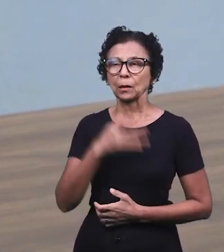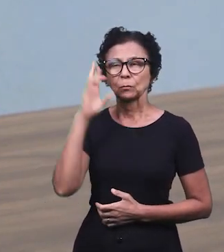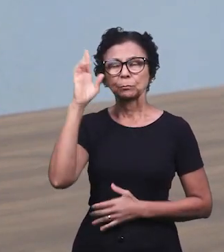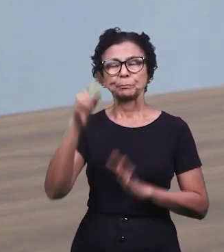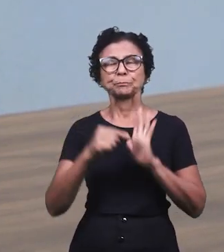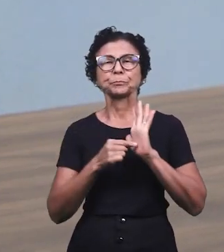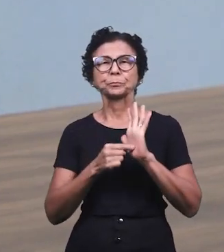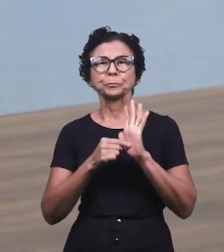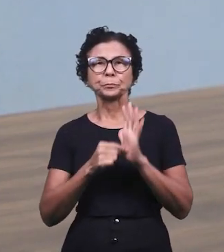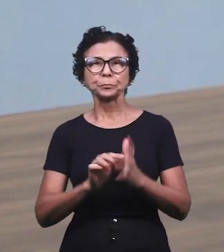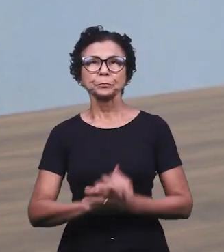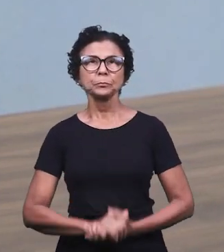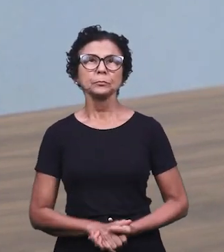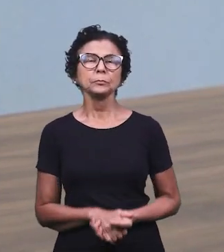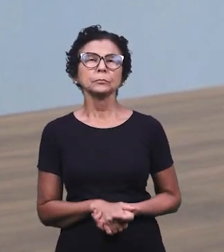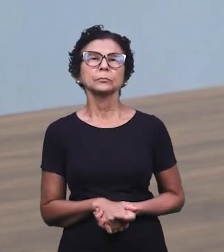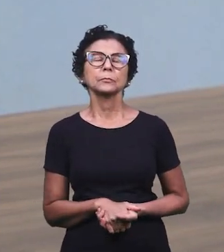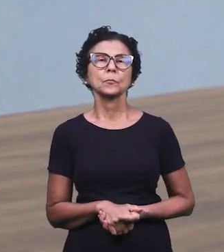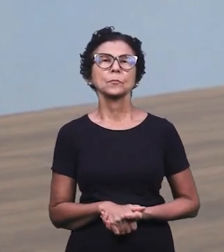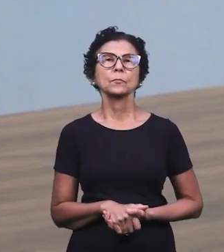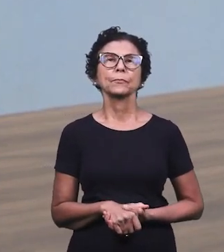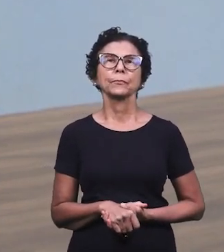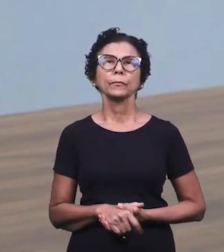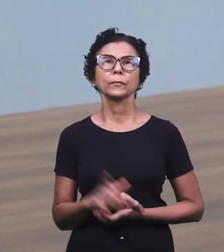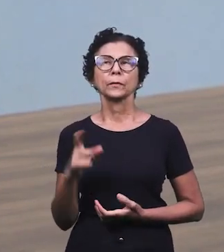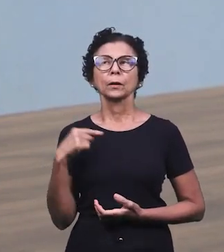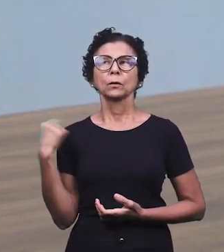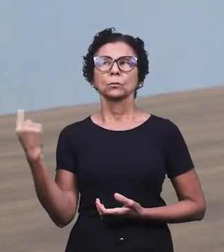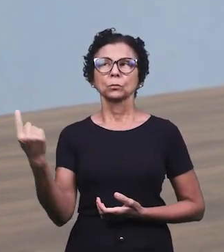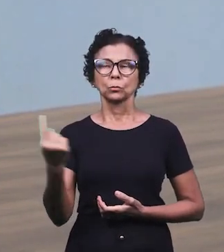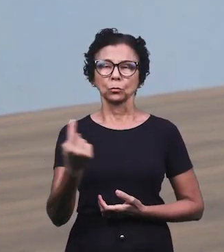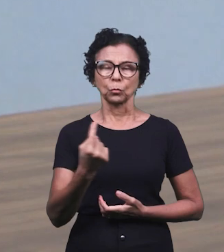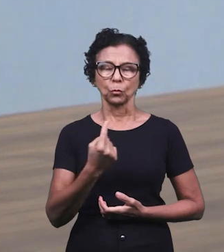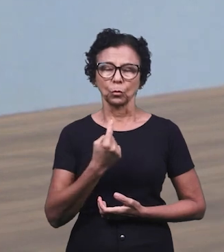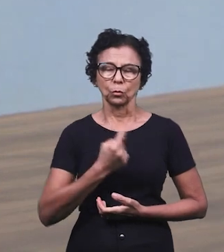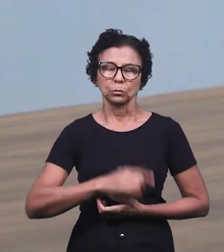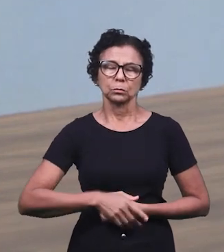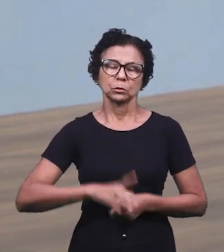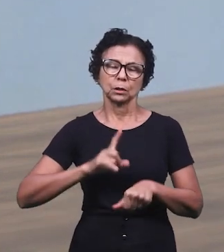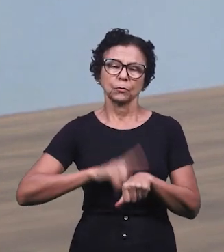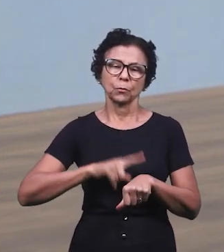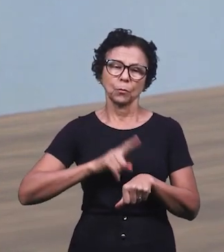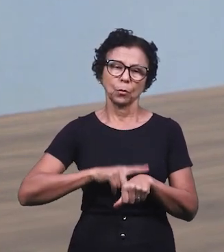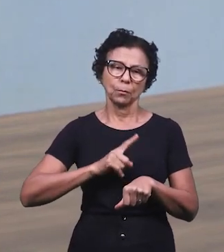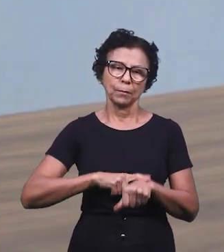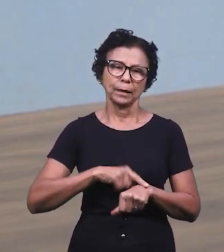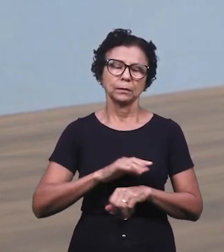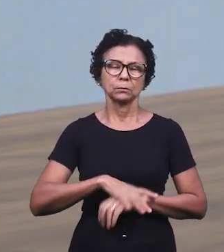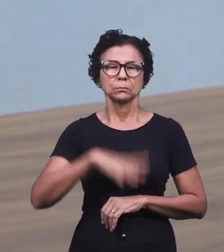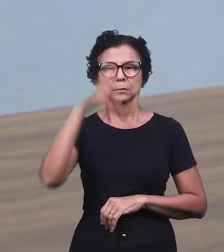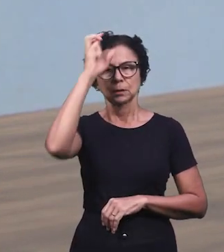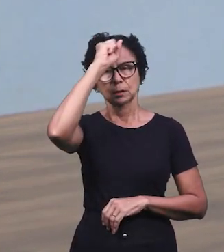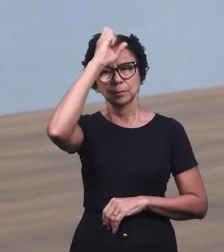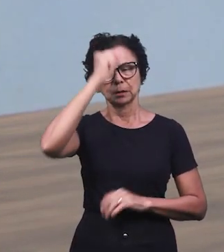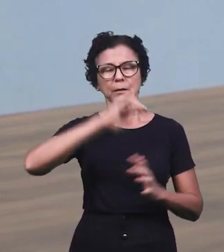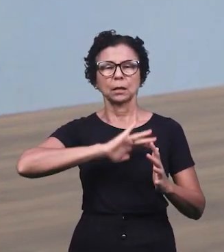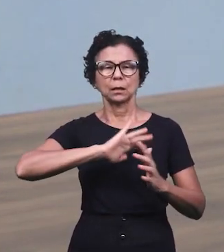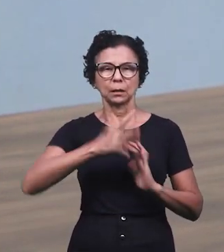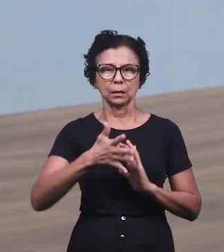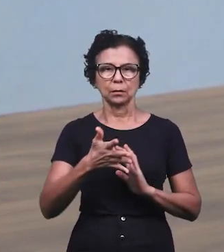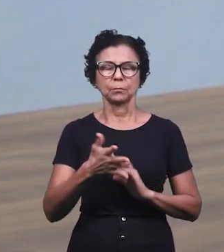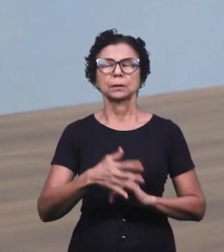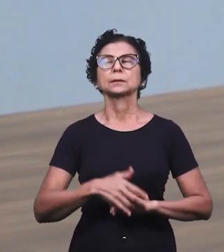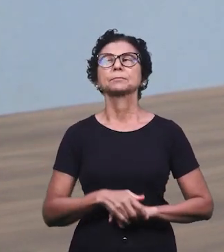quê? Aprender Libras. Vocabulário. Todo mundo aprendeu, todo mundo conhece. Aí o Senhor mostrou que agora ele vai